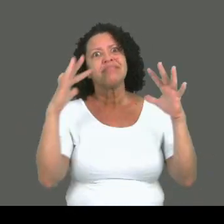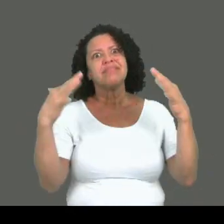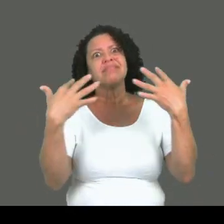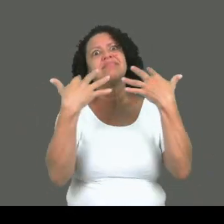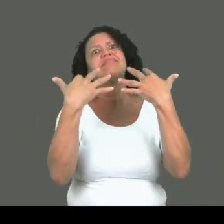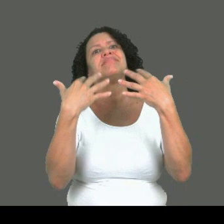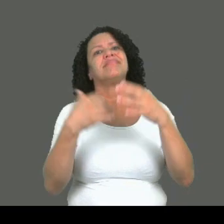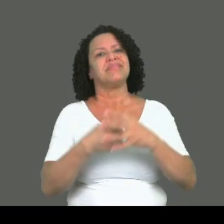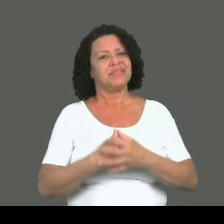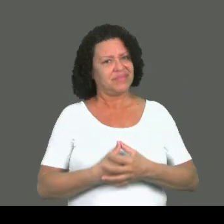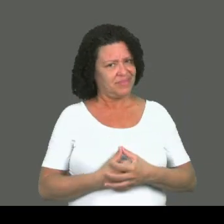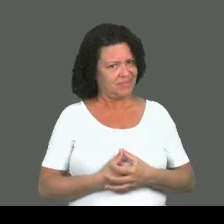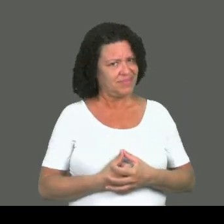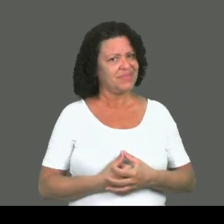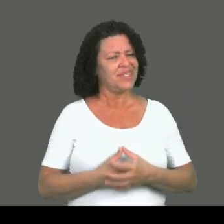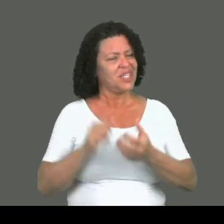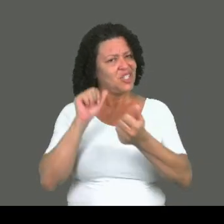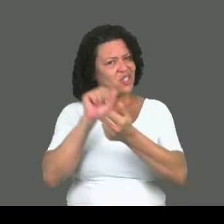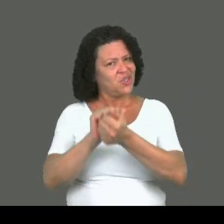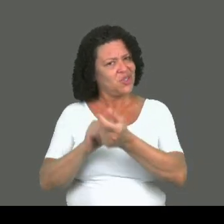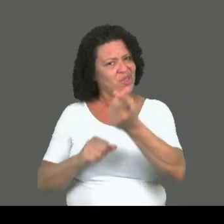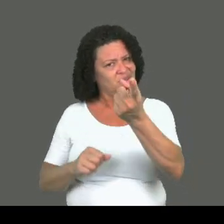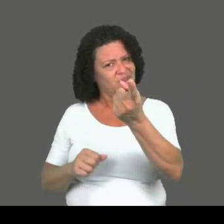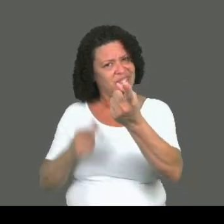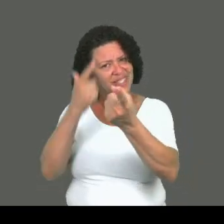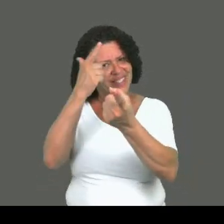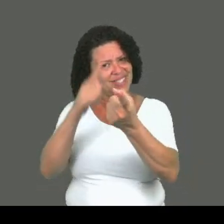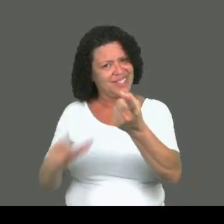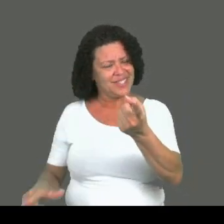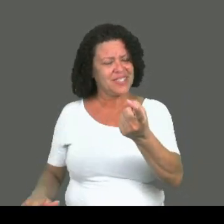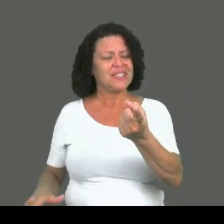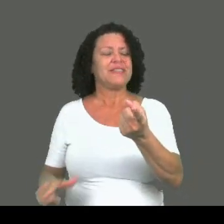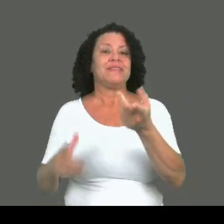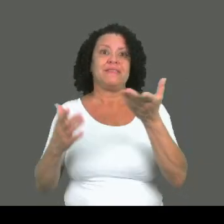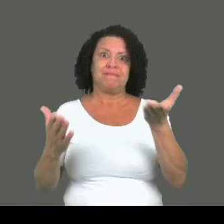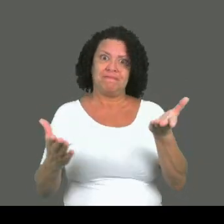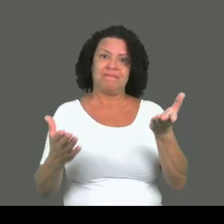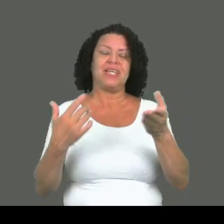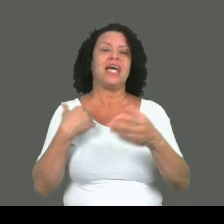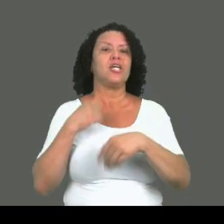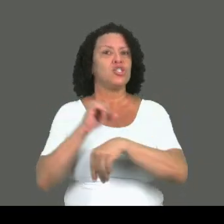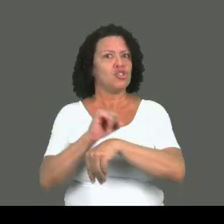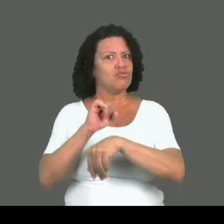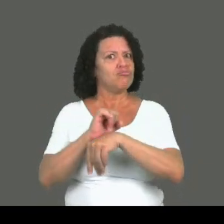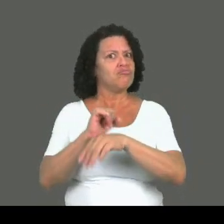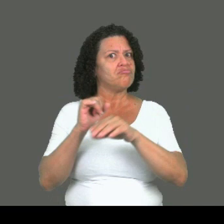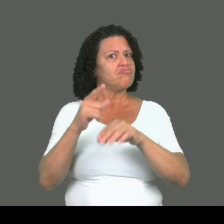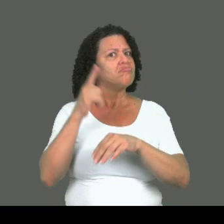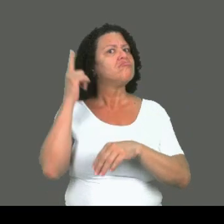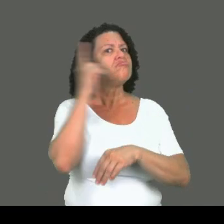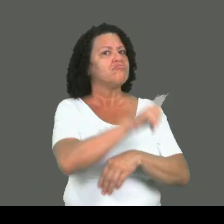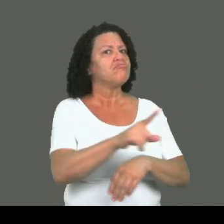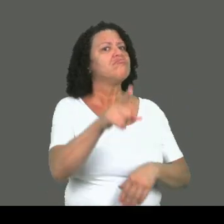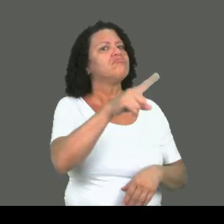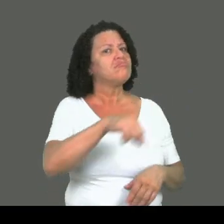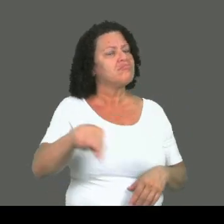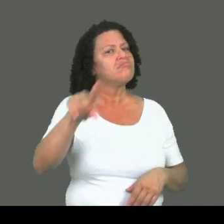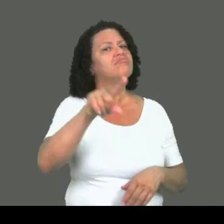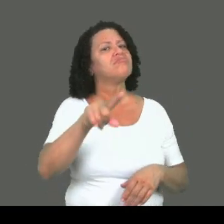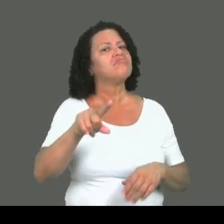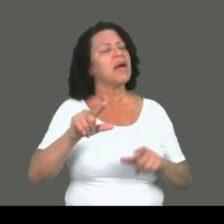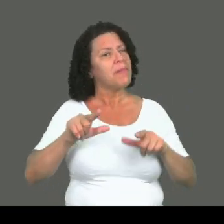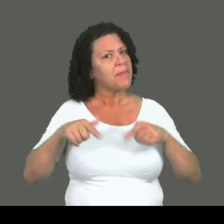prazer estar aqui com vocês mais uma noite. E eu espero que a gente consiga colocar tudo isso